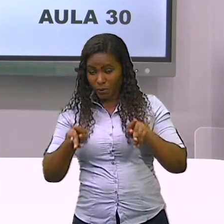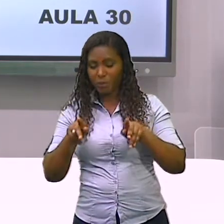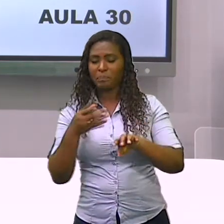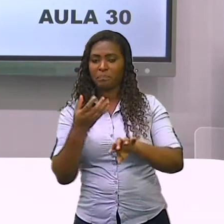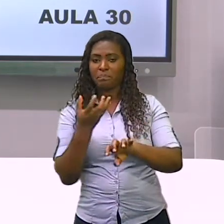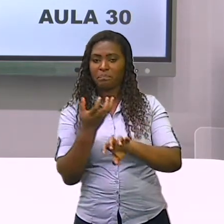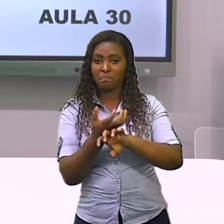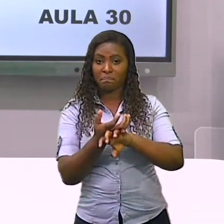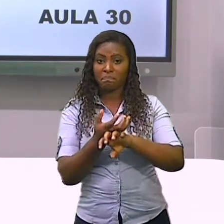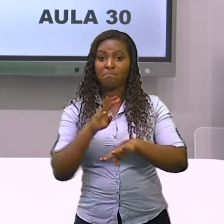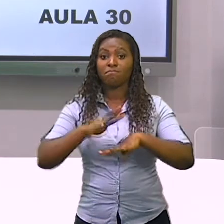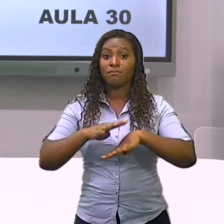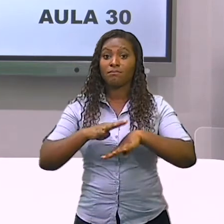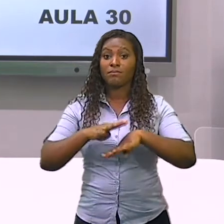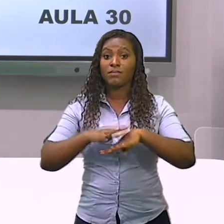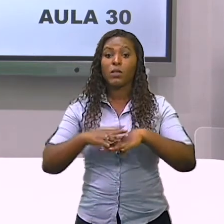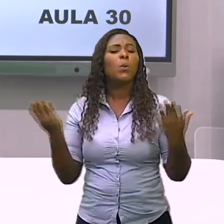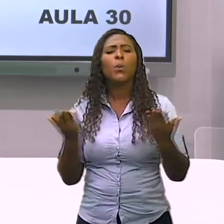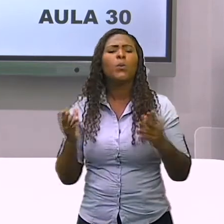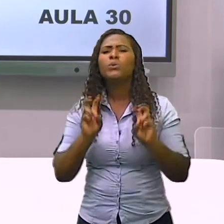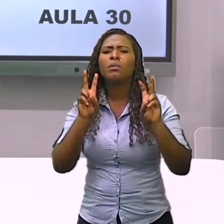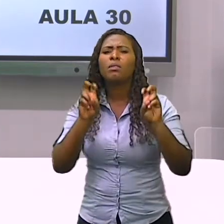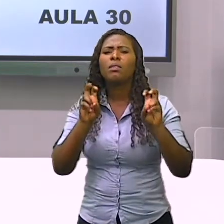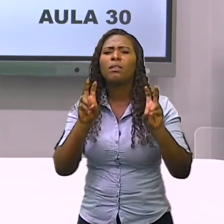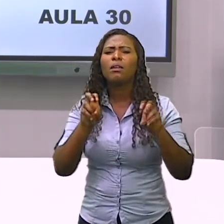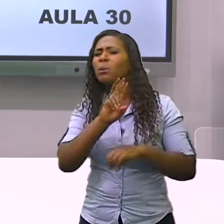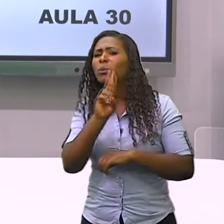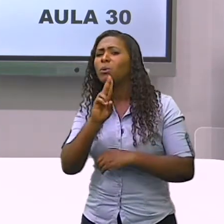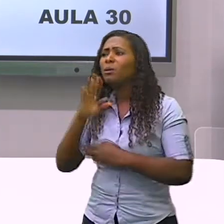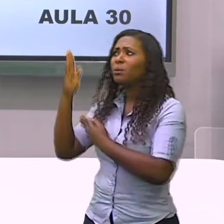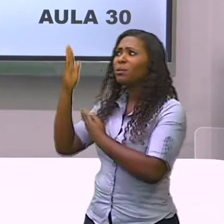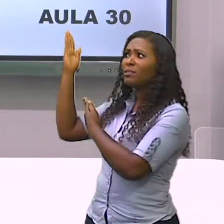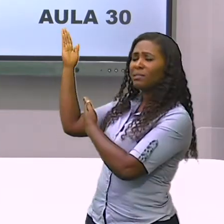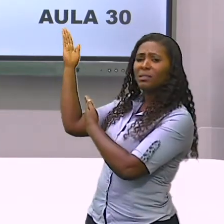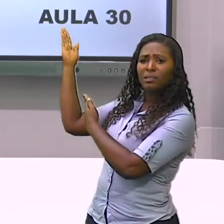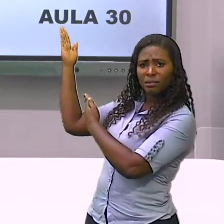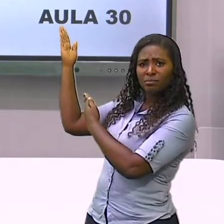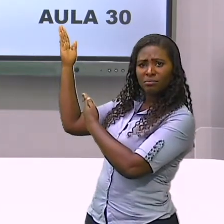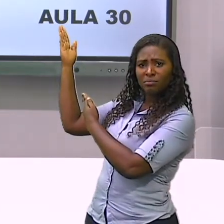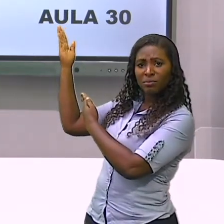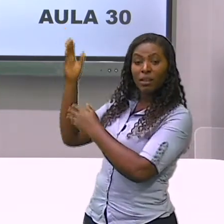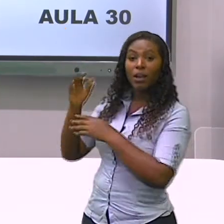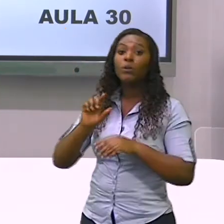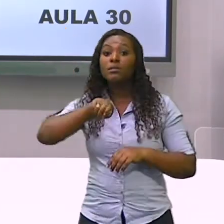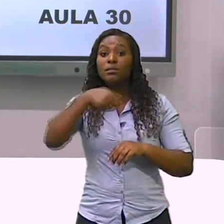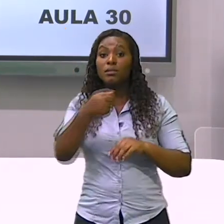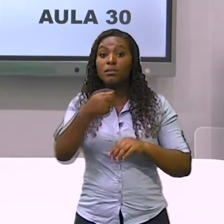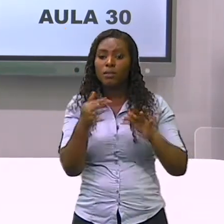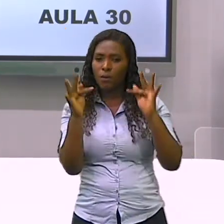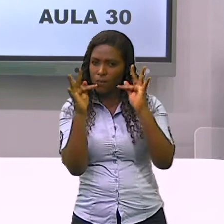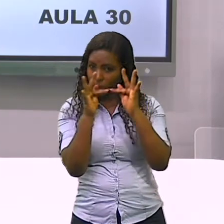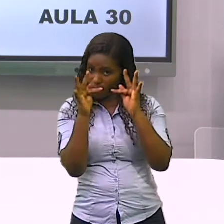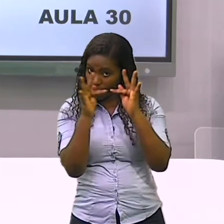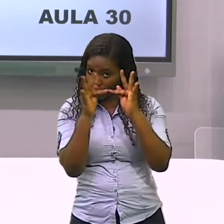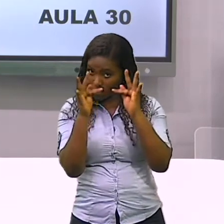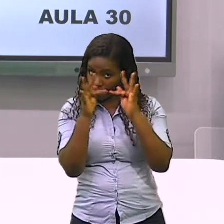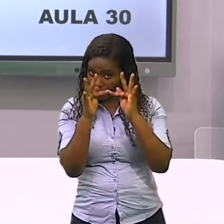é funções. Nós vamos ver que esse tema, ele trabalha com